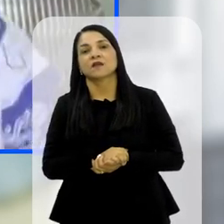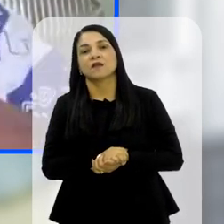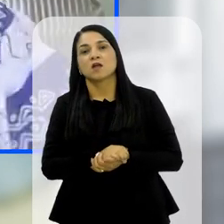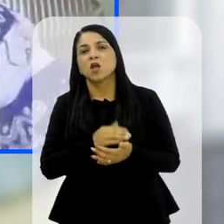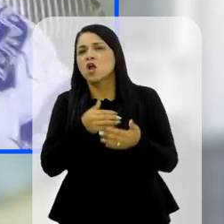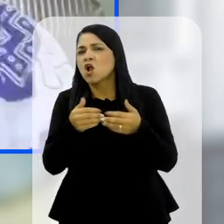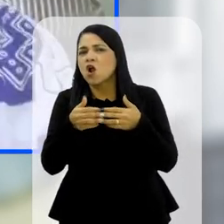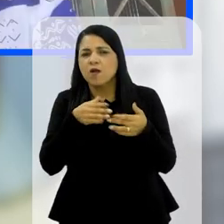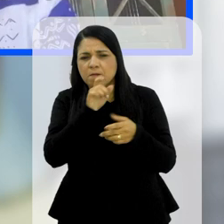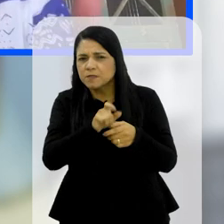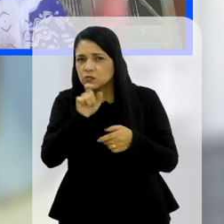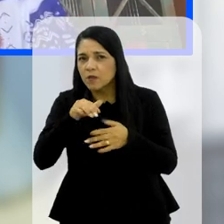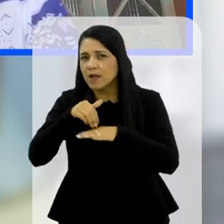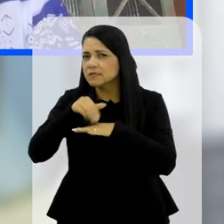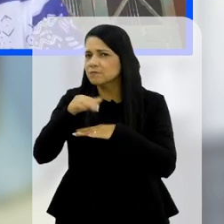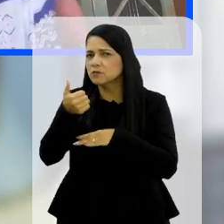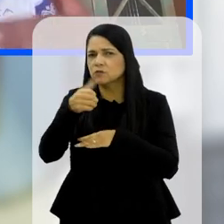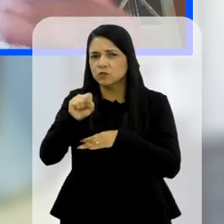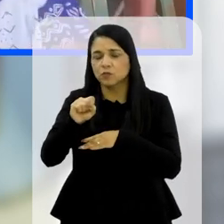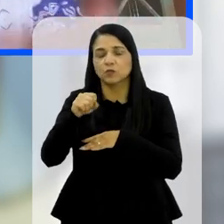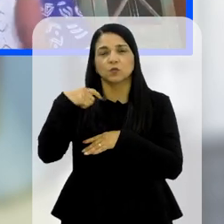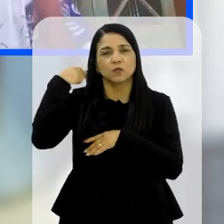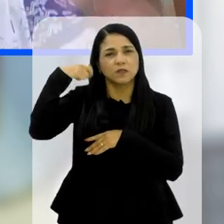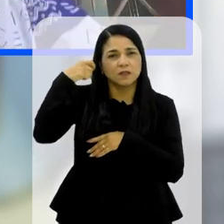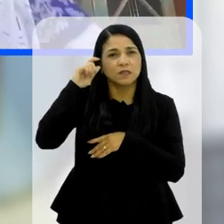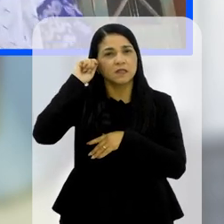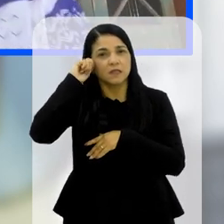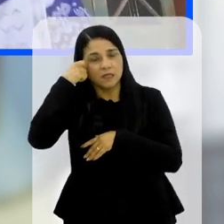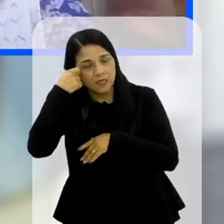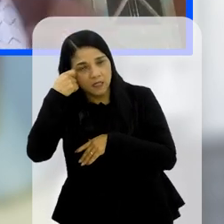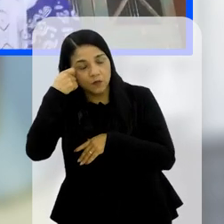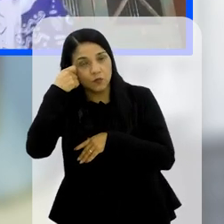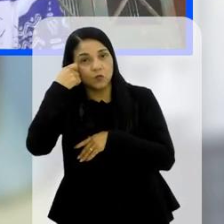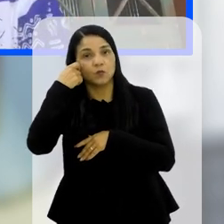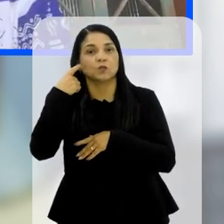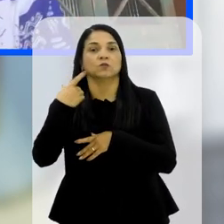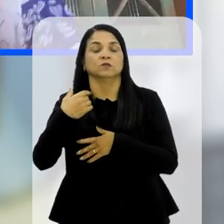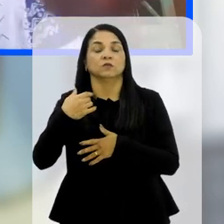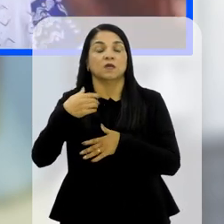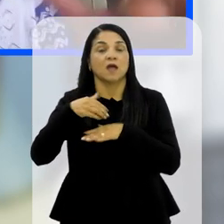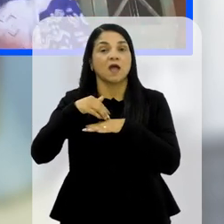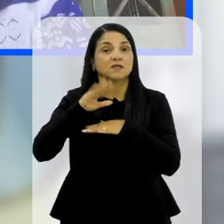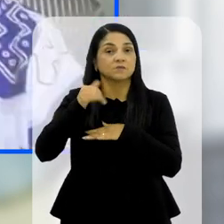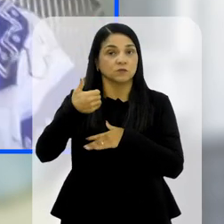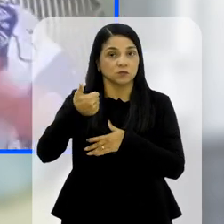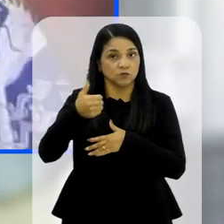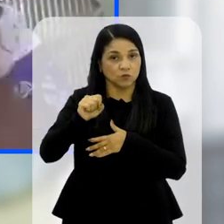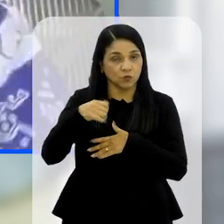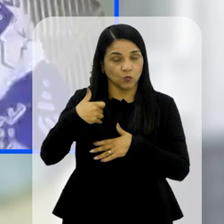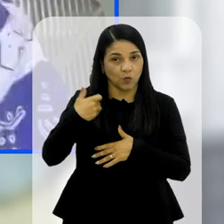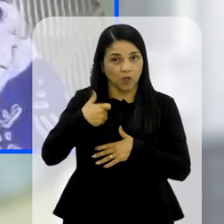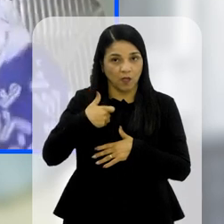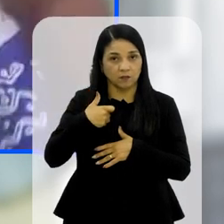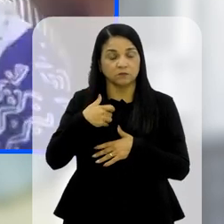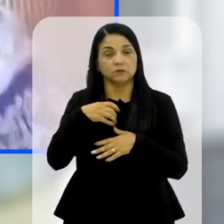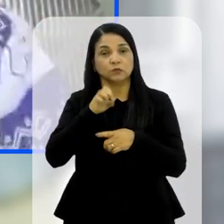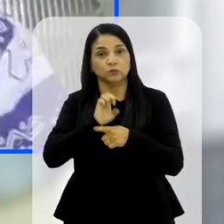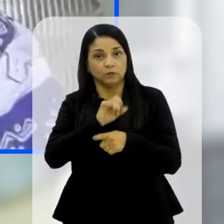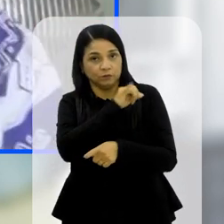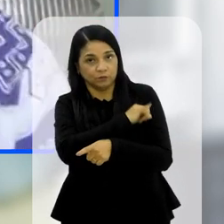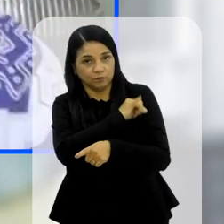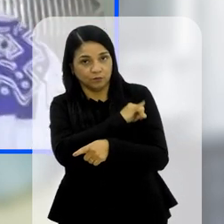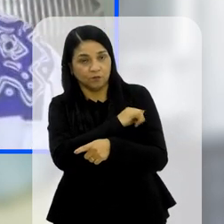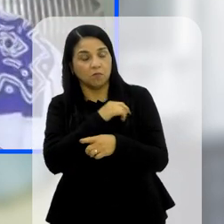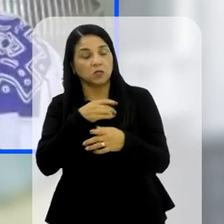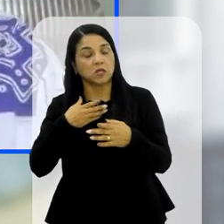Então, qualquer pessoa acima de 18, qualquer ator negro acima de 18 anos do Rio de Janeiro ou pardo, pode